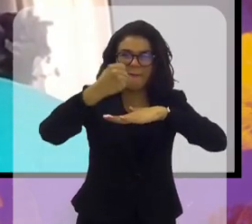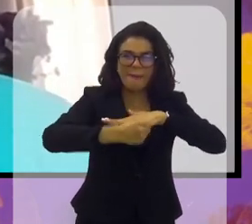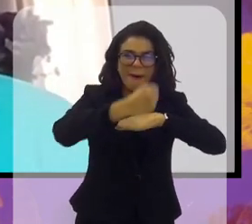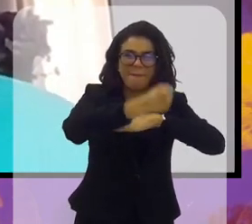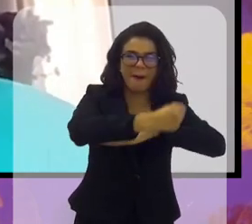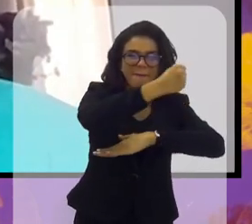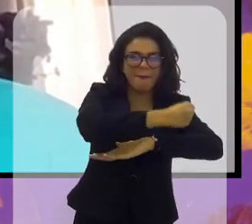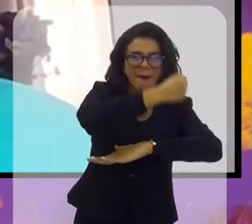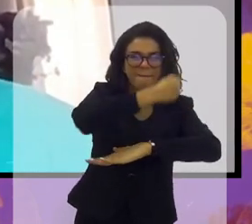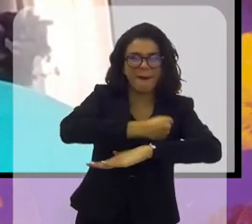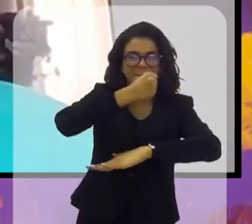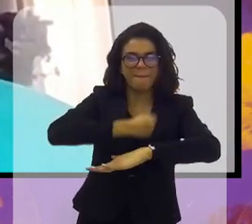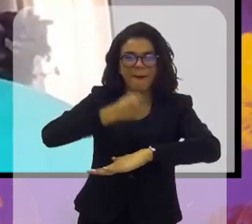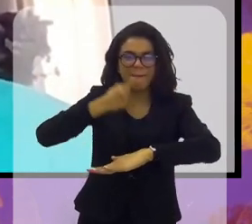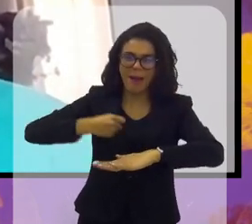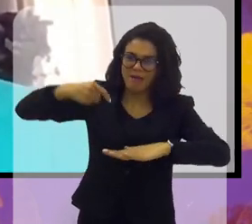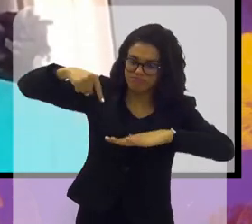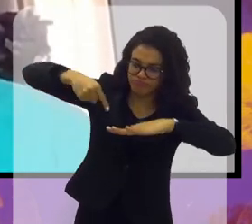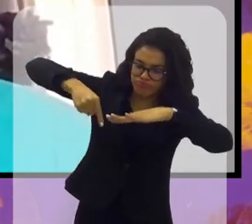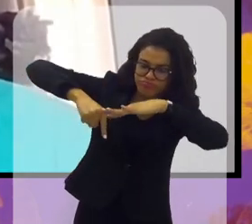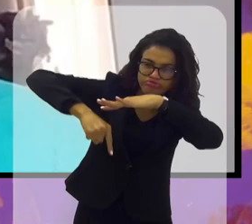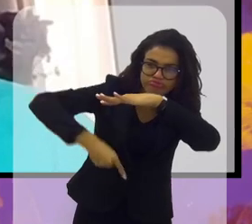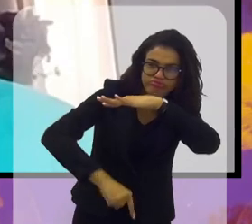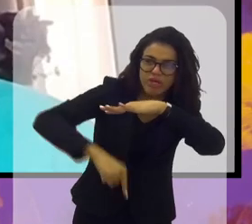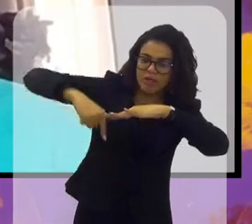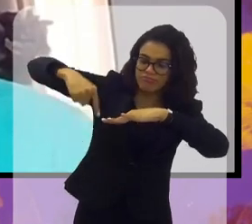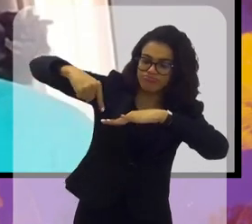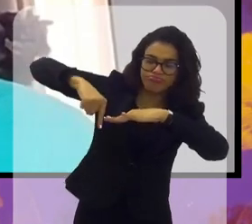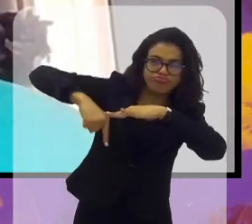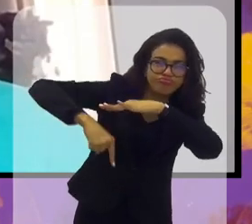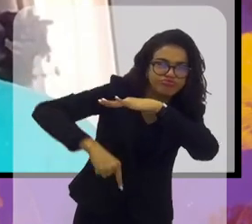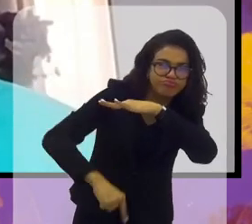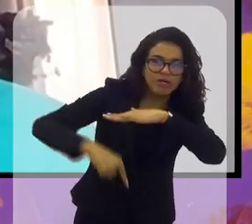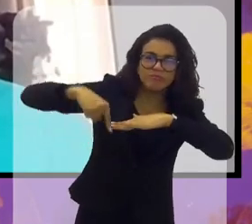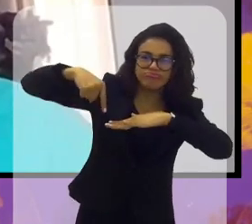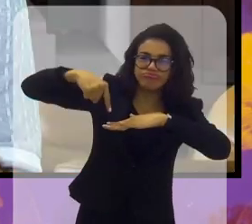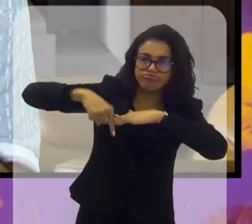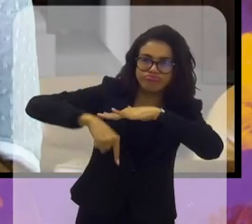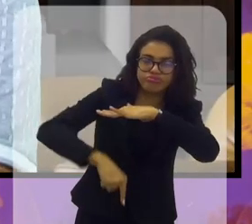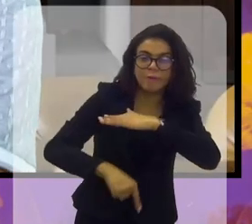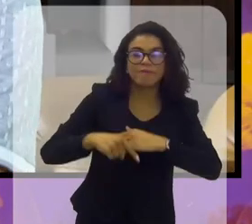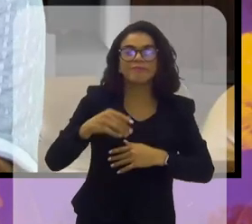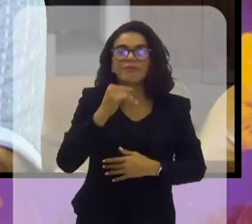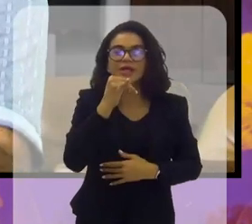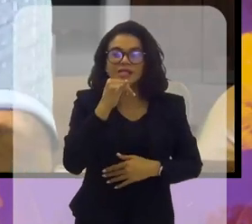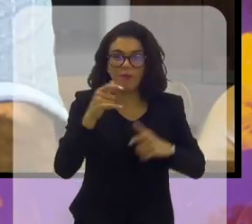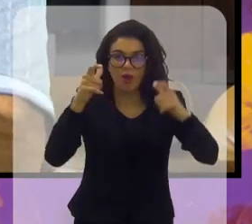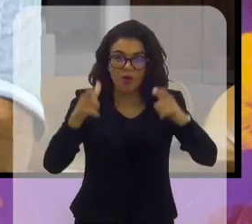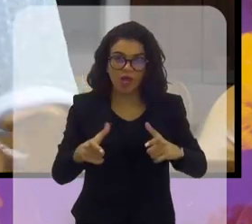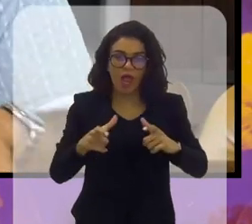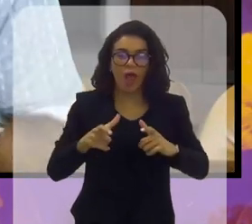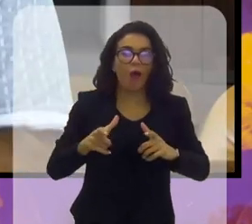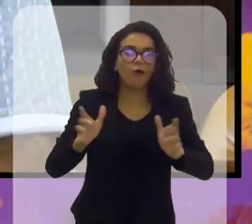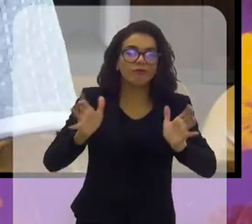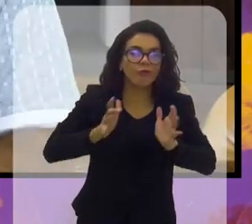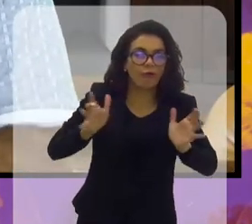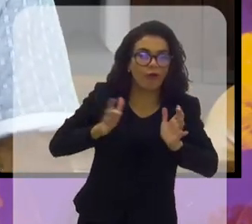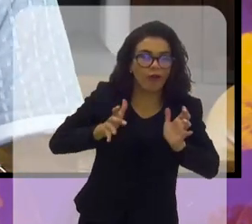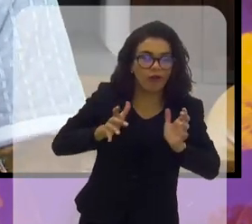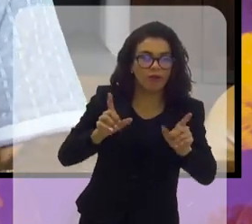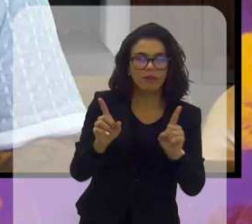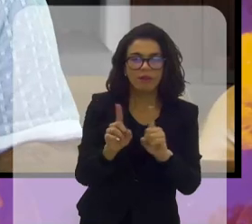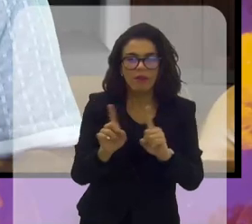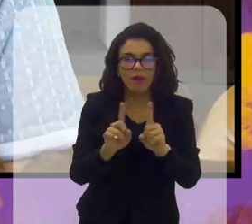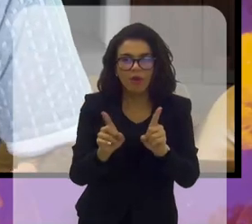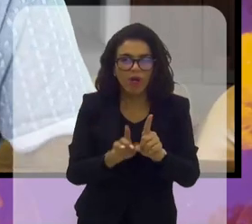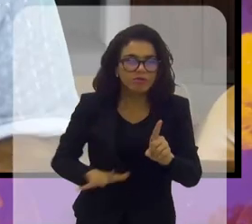ok? É em toda a área, não tem mais uma quantidade maior numa área do que outra. Mas Não é voltando. determinado, por exemplo, ali onde fica o goleiro, que todo